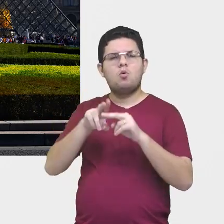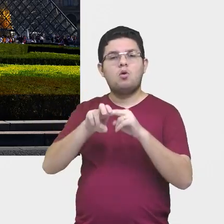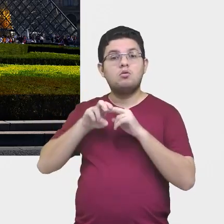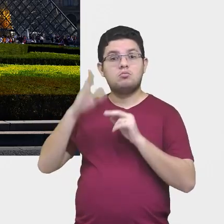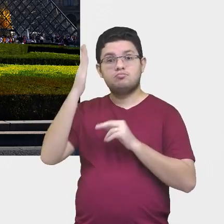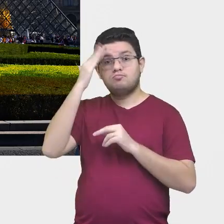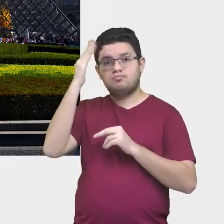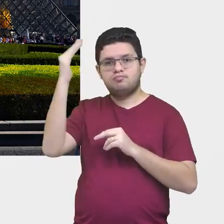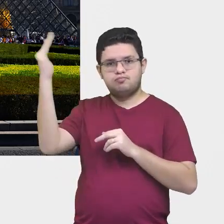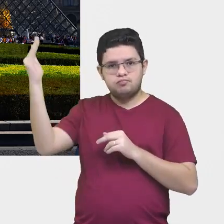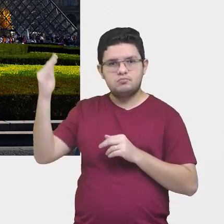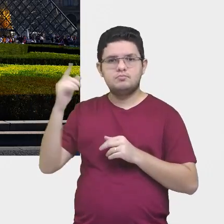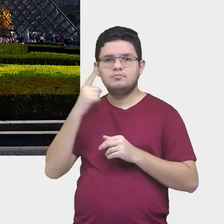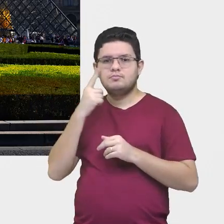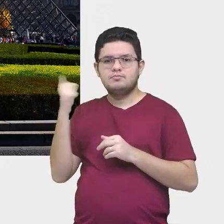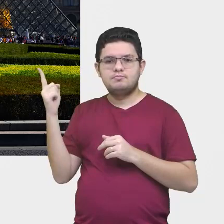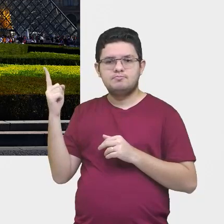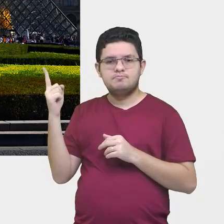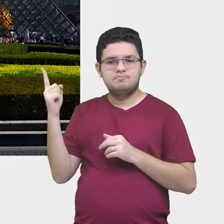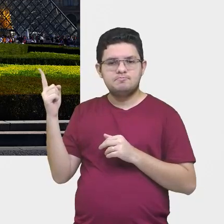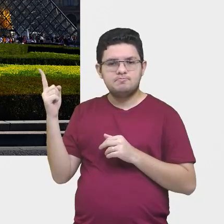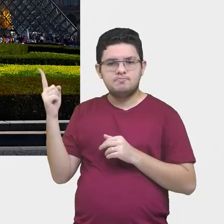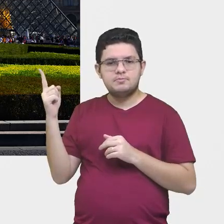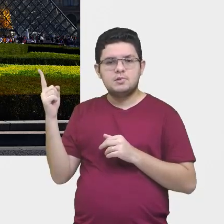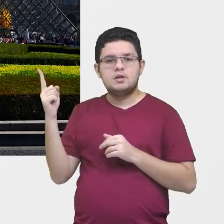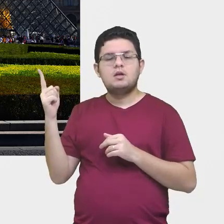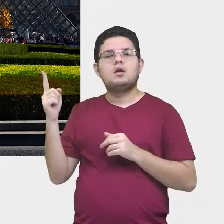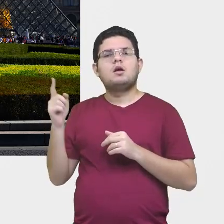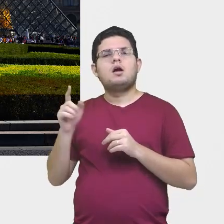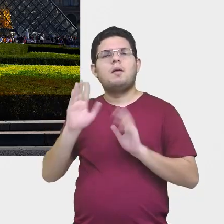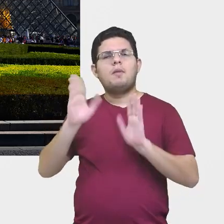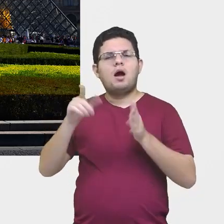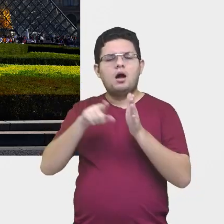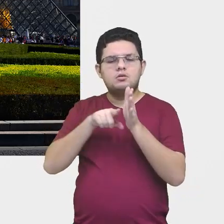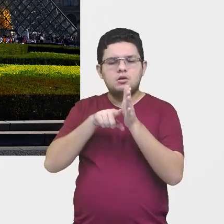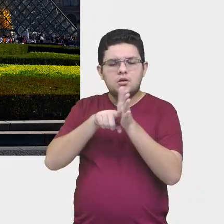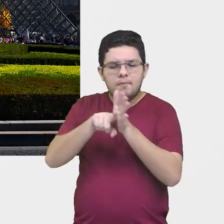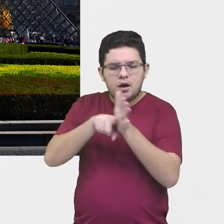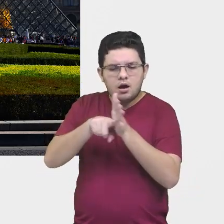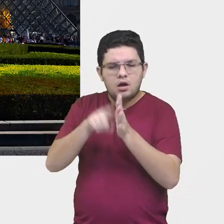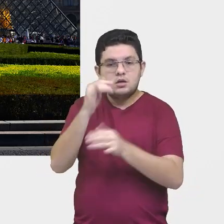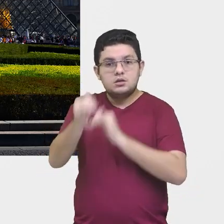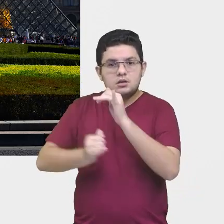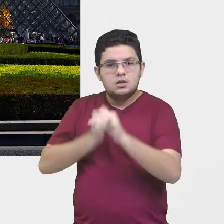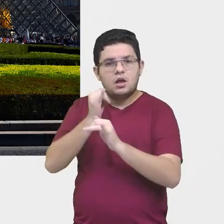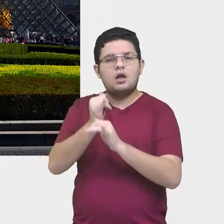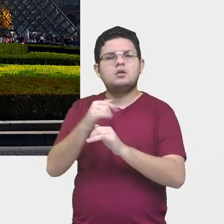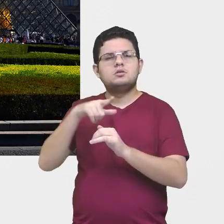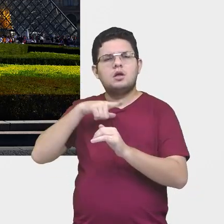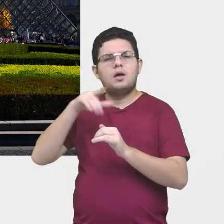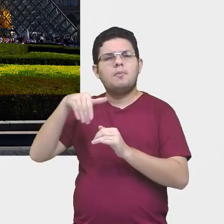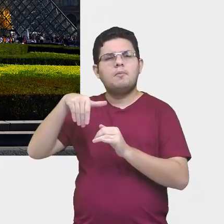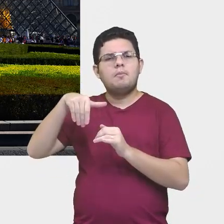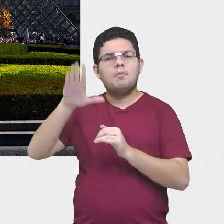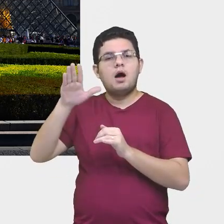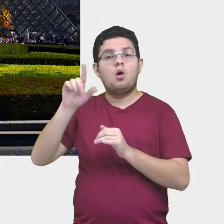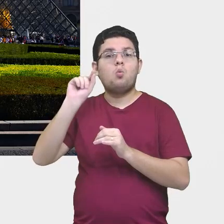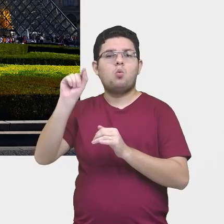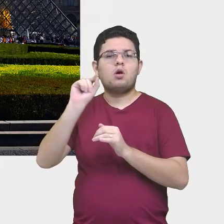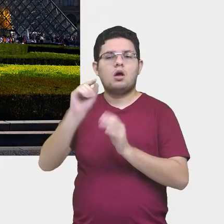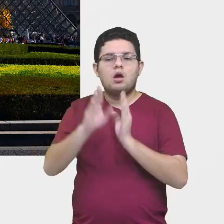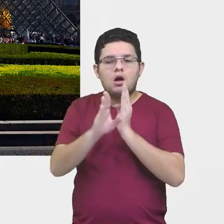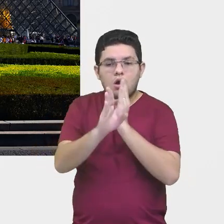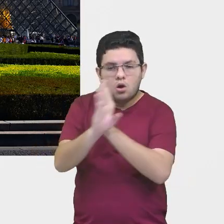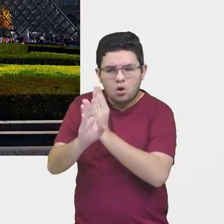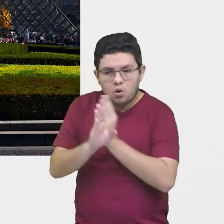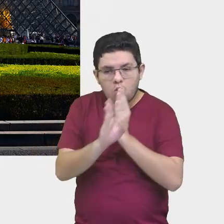um dos mais citados. Quando você pesquisa aí na internet museus, com certeza ele vai aparecer como um dos